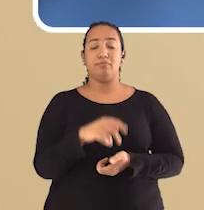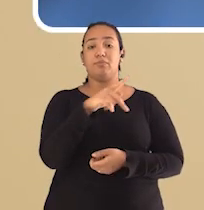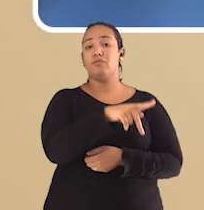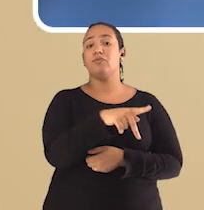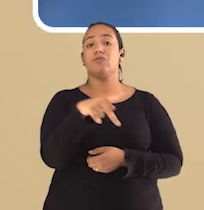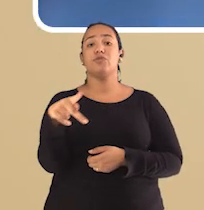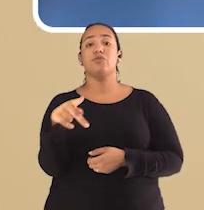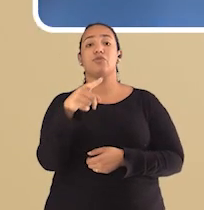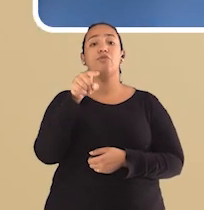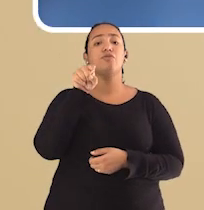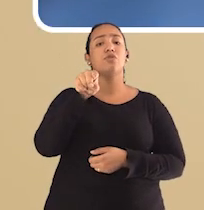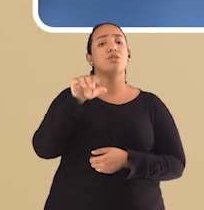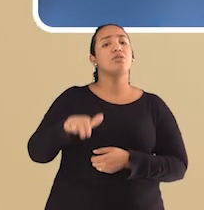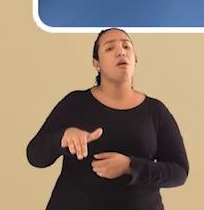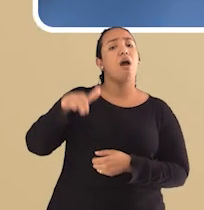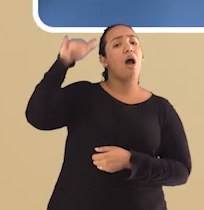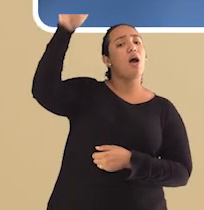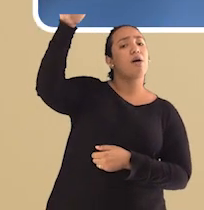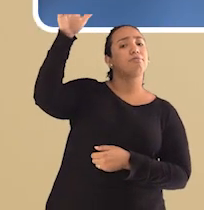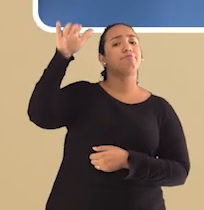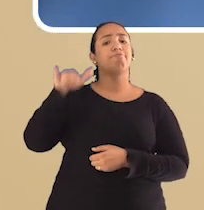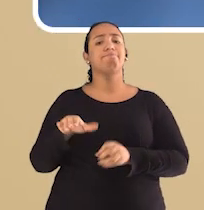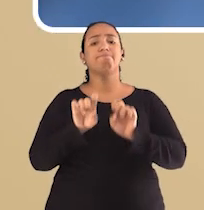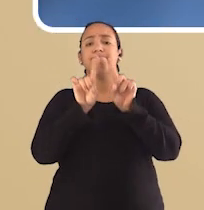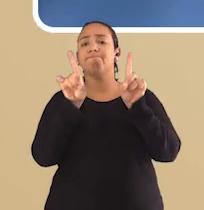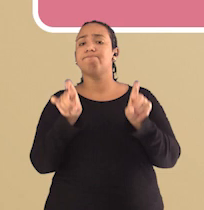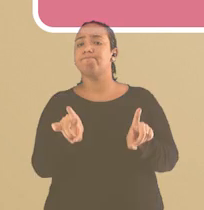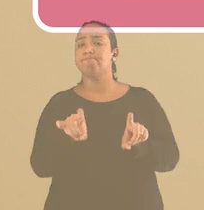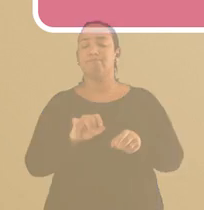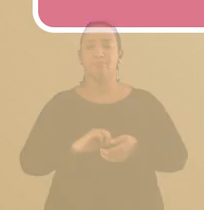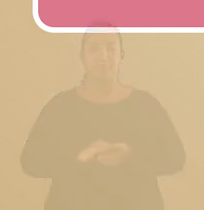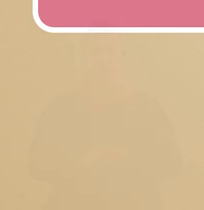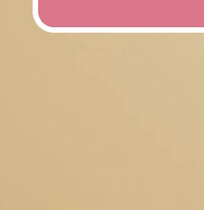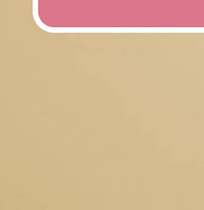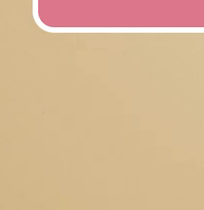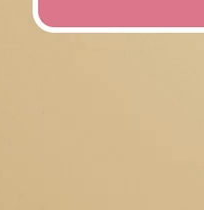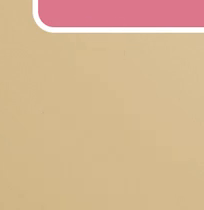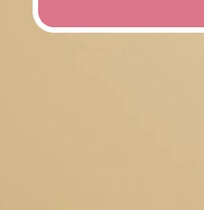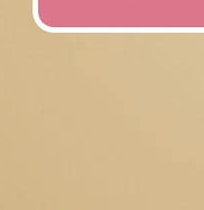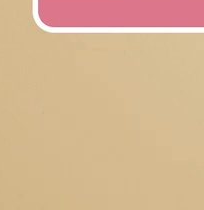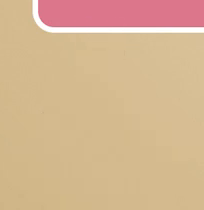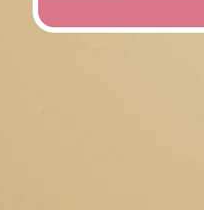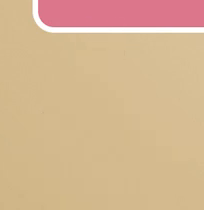Juliano, are you tall or short?